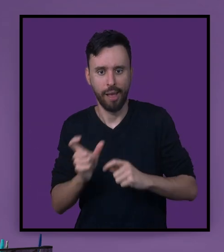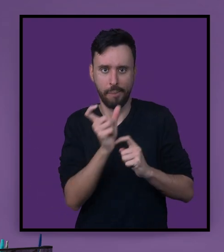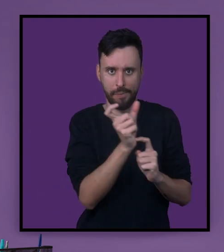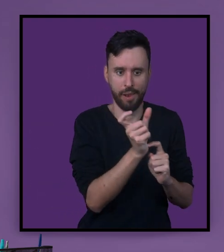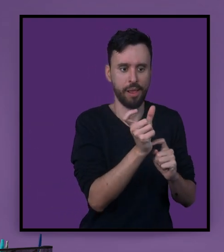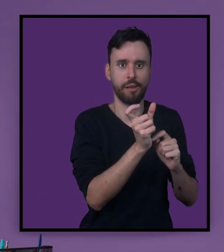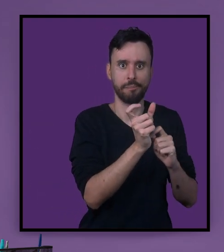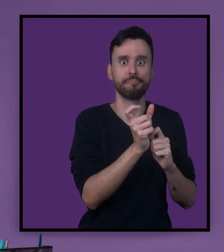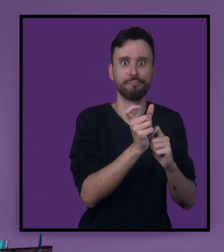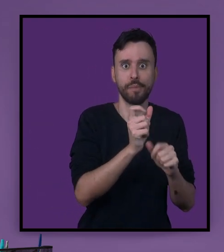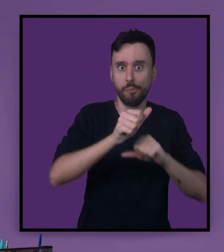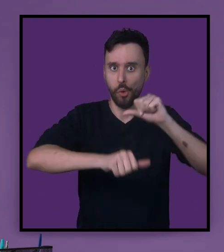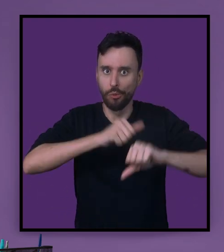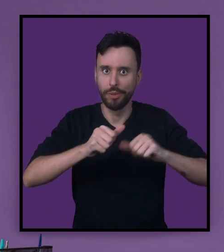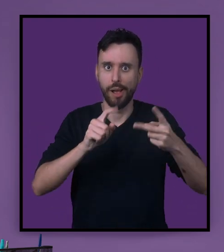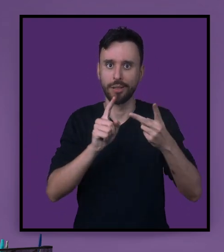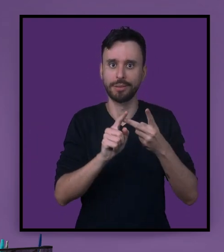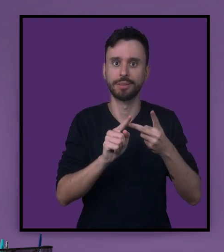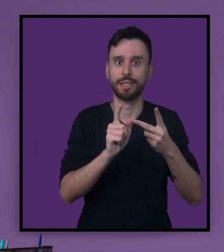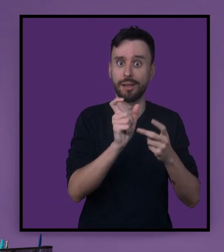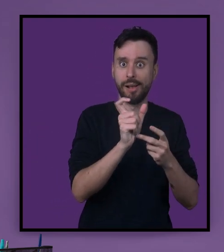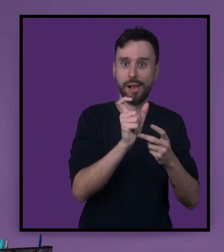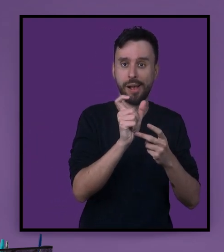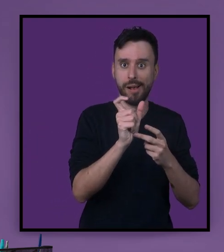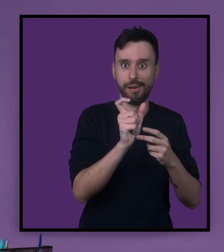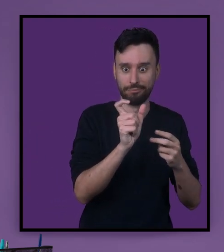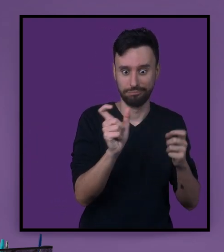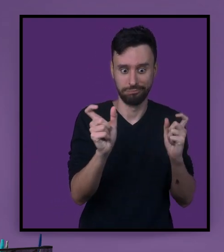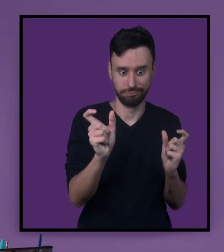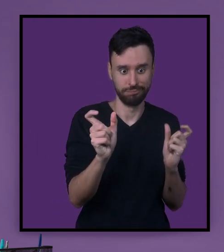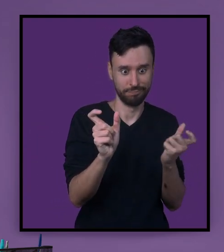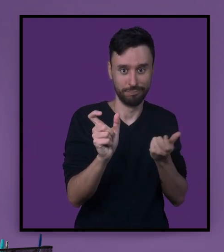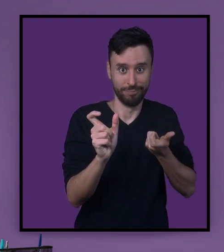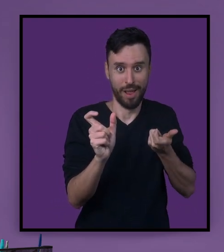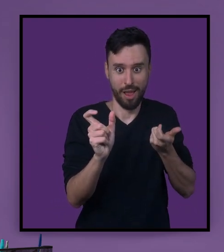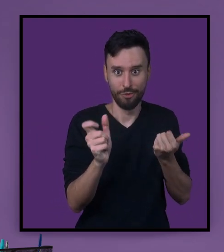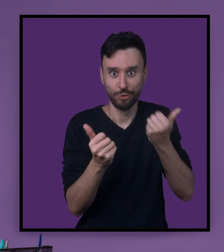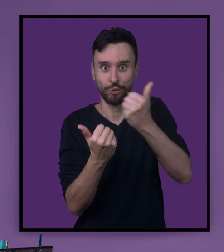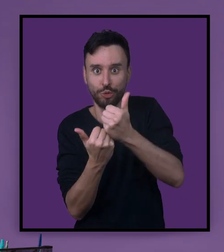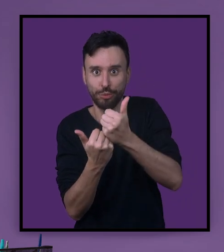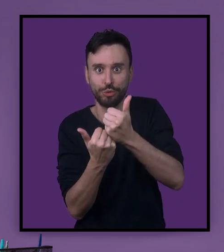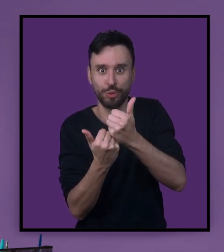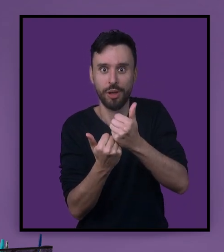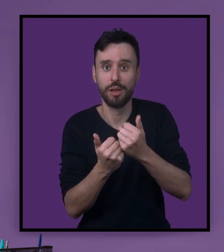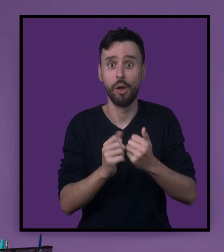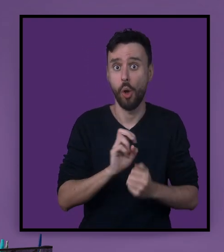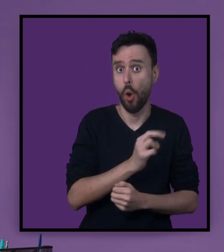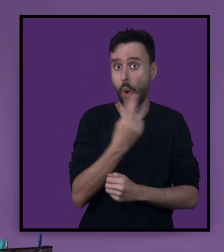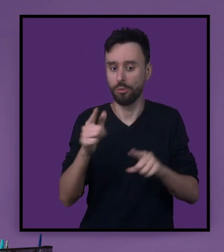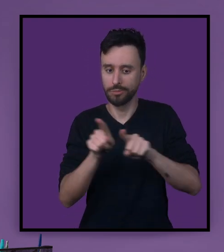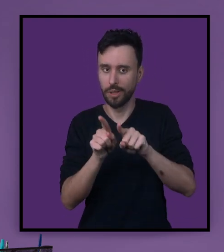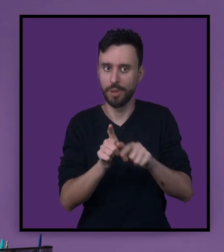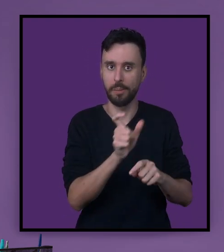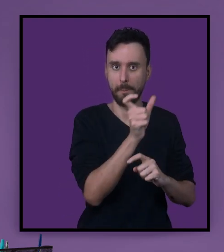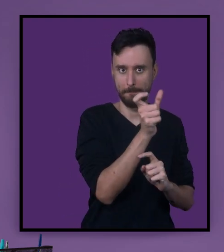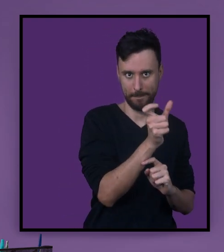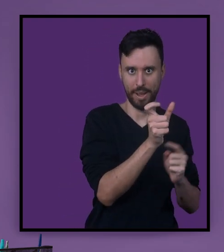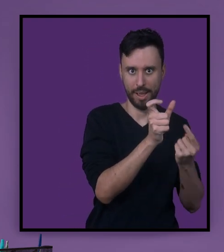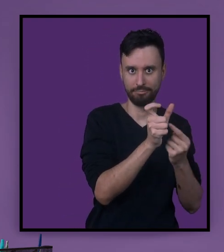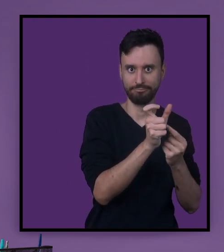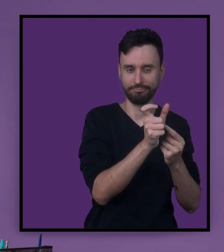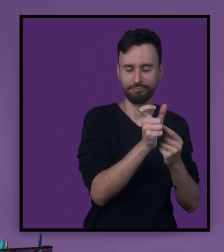representam mudança, substituição e até mesmo a transposição de determinado